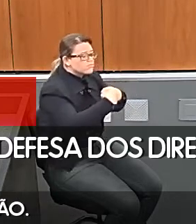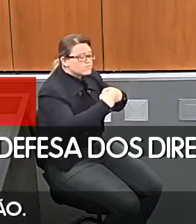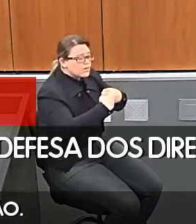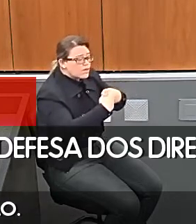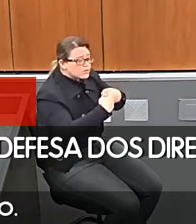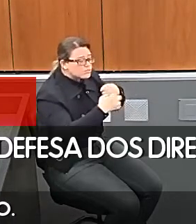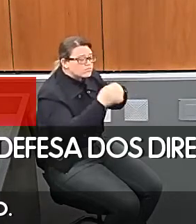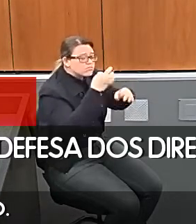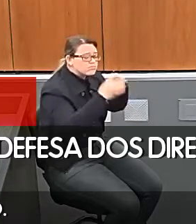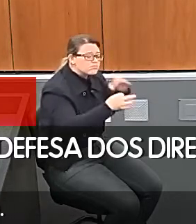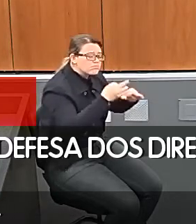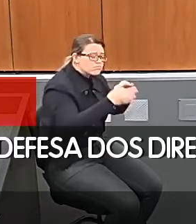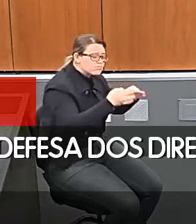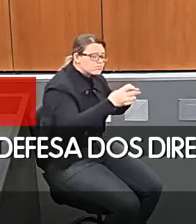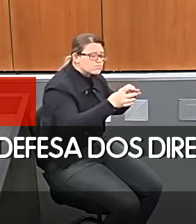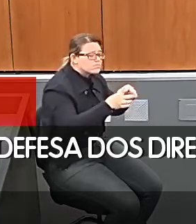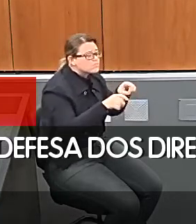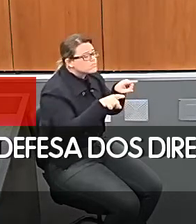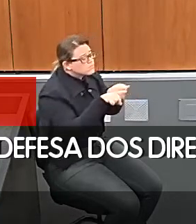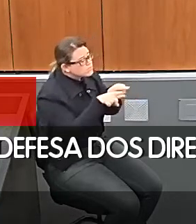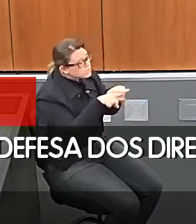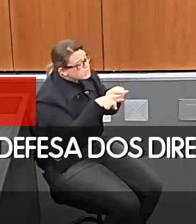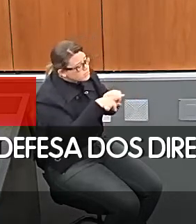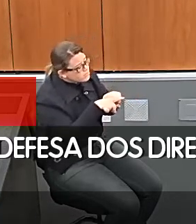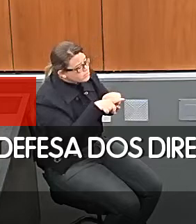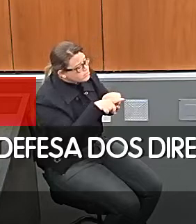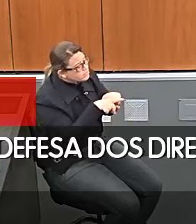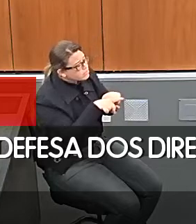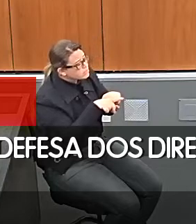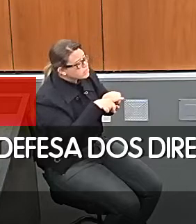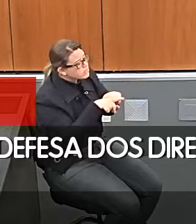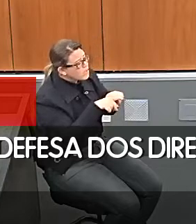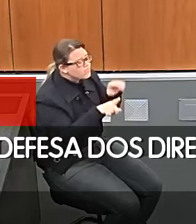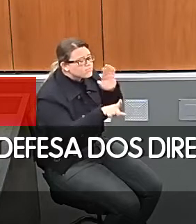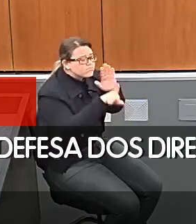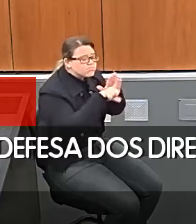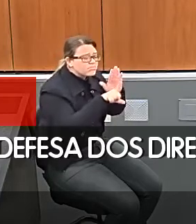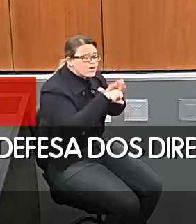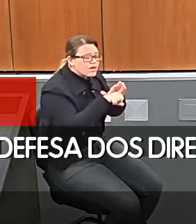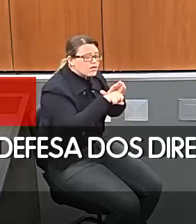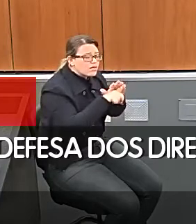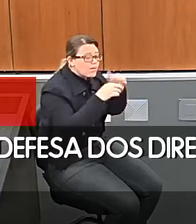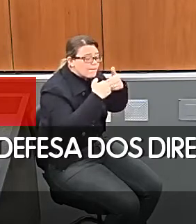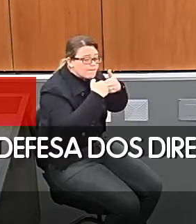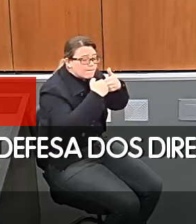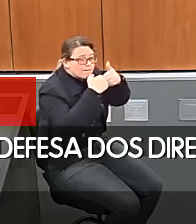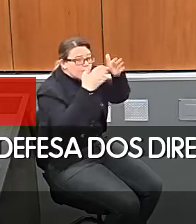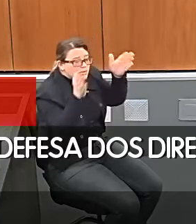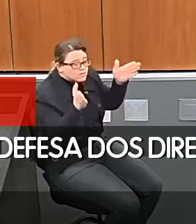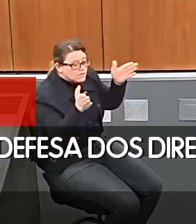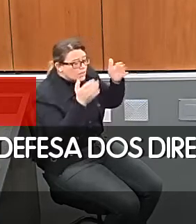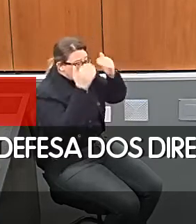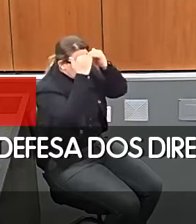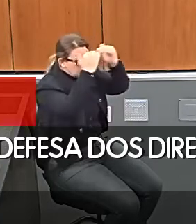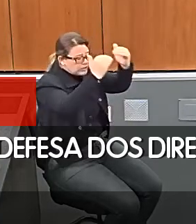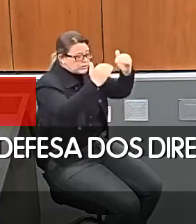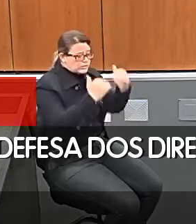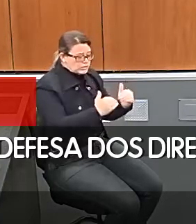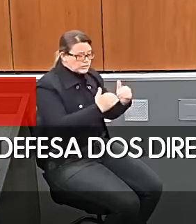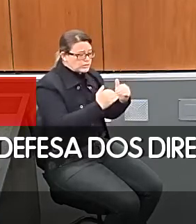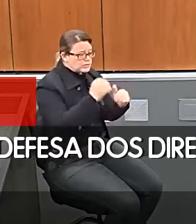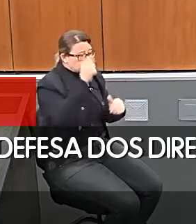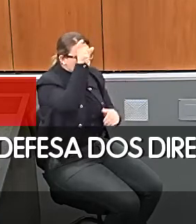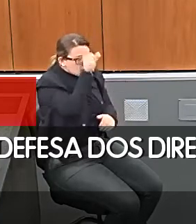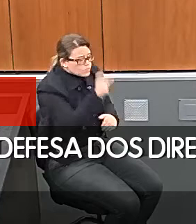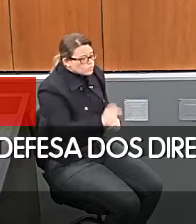850 municípios, eu não vejo 50 que está preparando através de uma lei para abrir as portas, respeitar e receber a pessoa